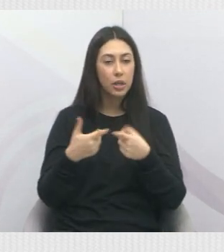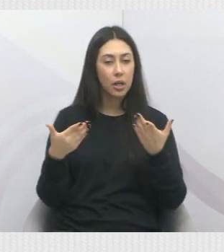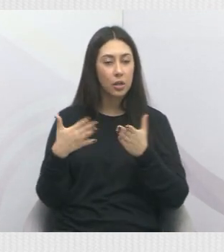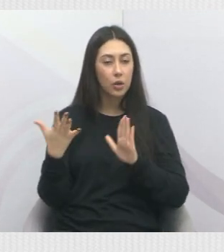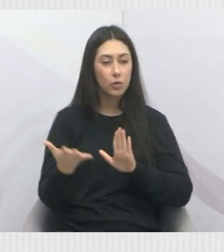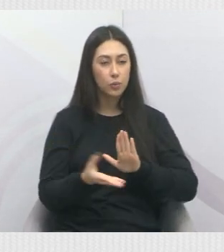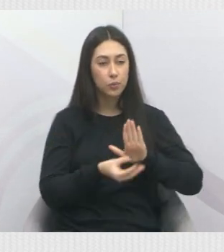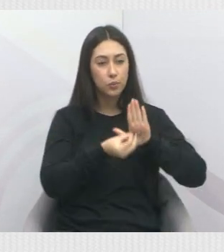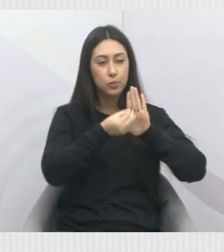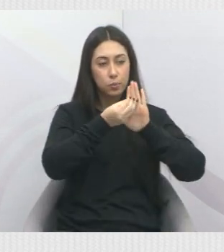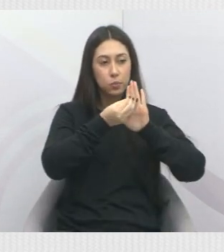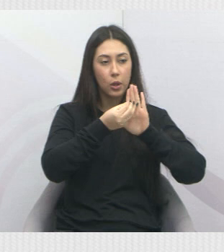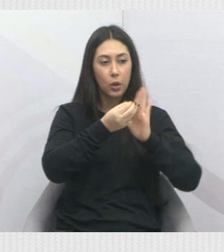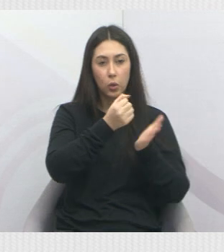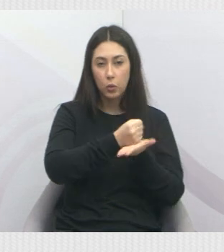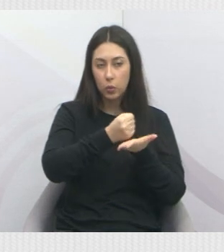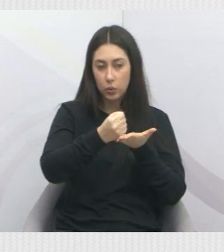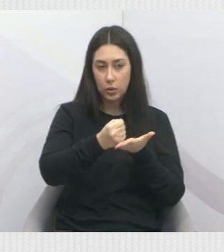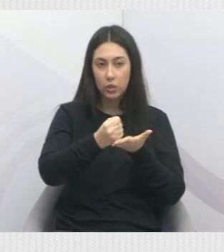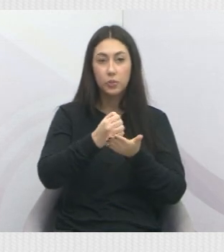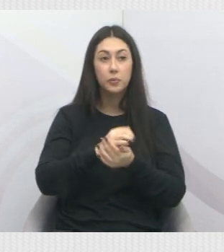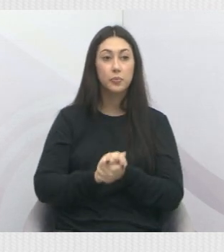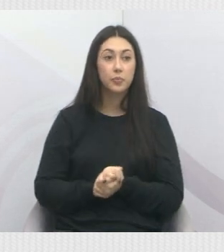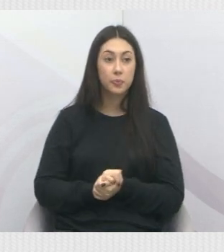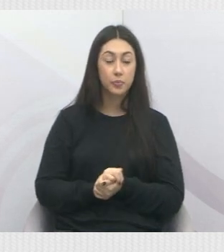incorporada ao contrato do SIM.